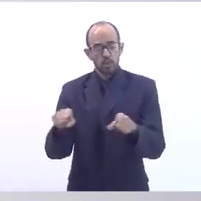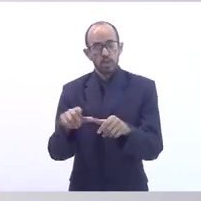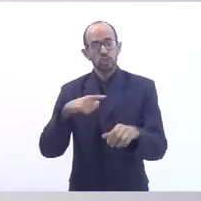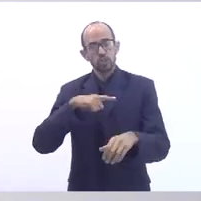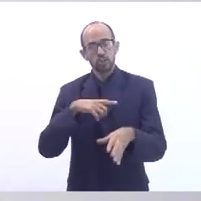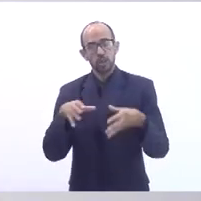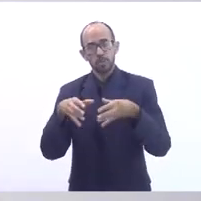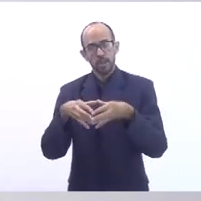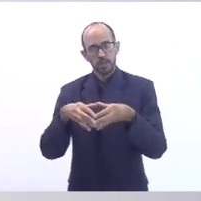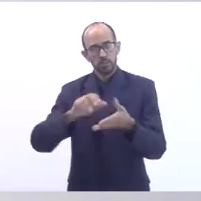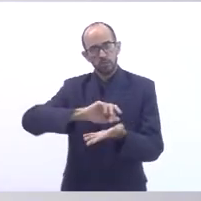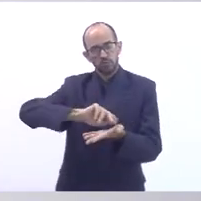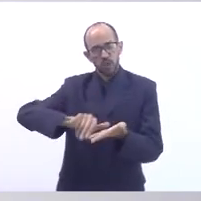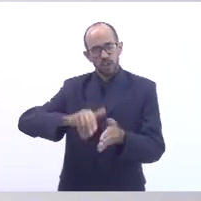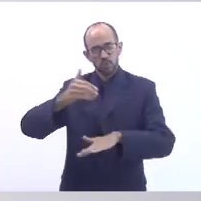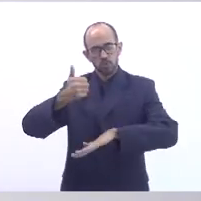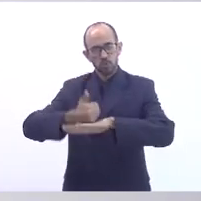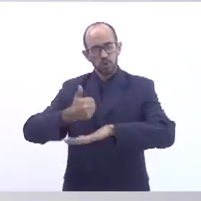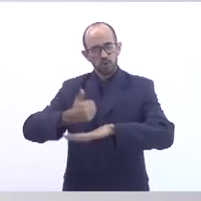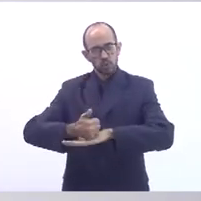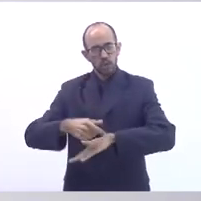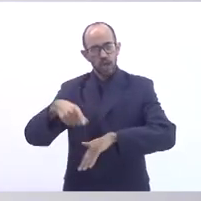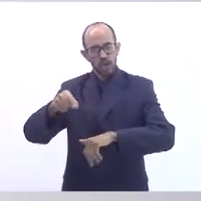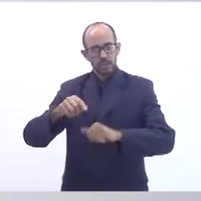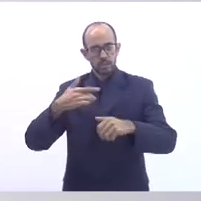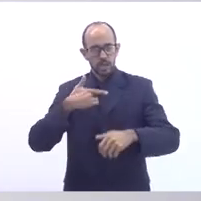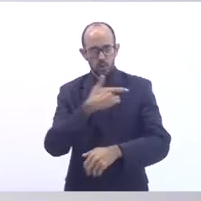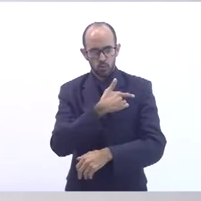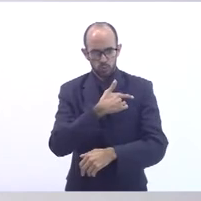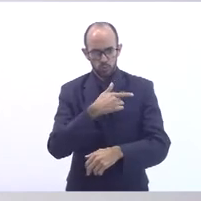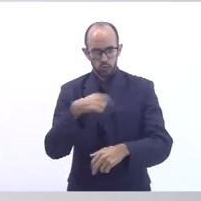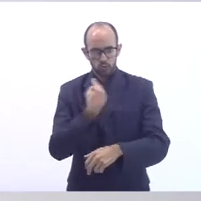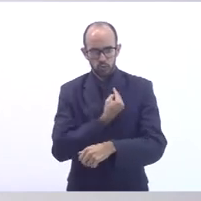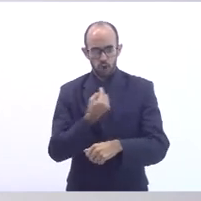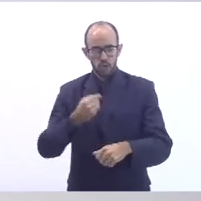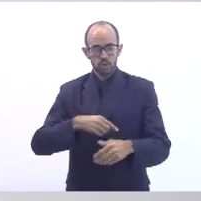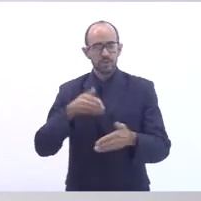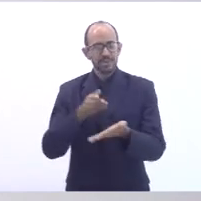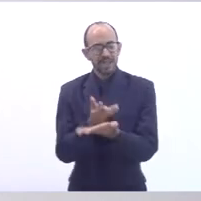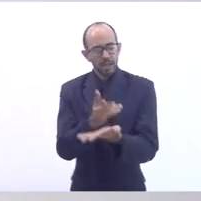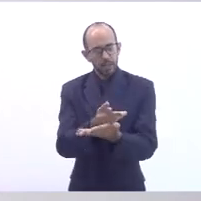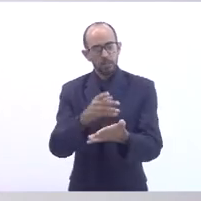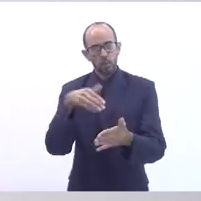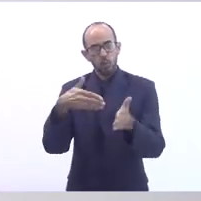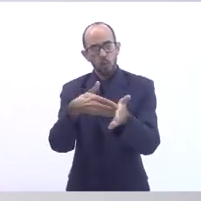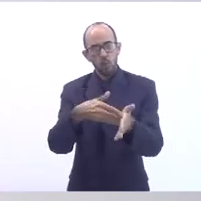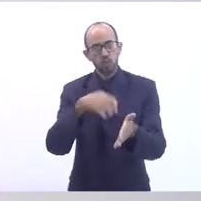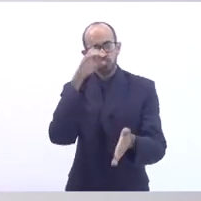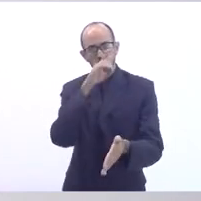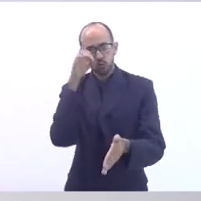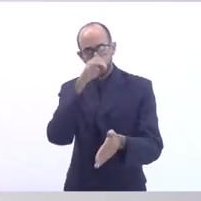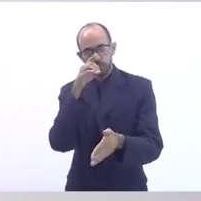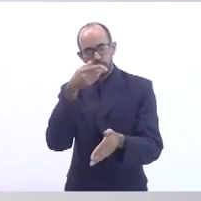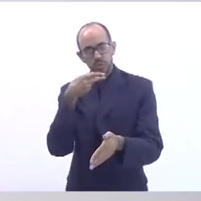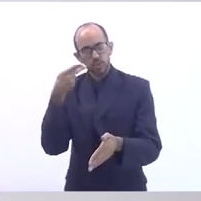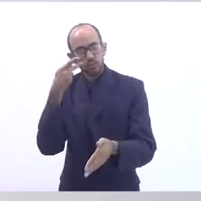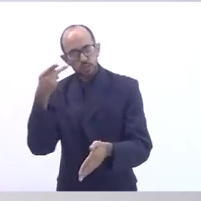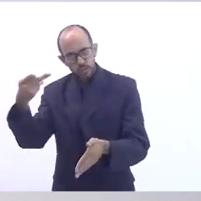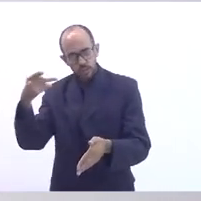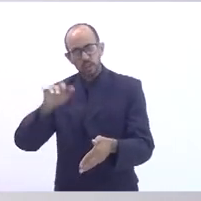equipe multiprofissional da saúde nós atuamos o último domingo de todo mês dentro das Comunidades